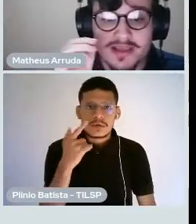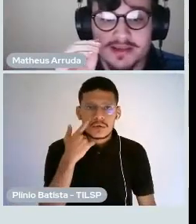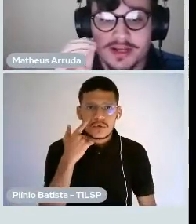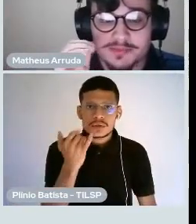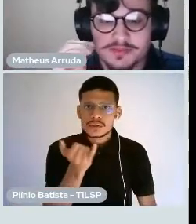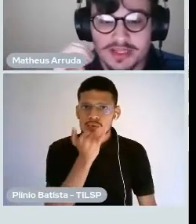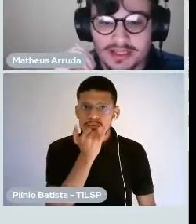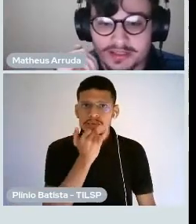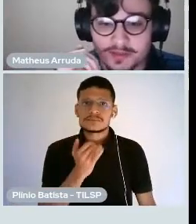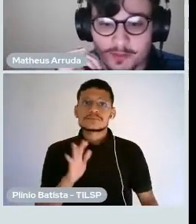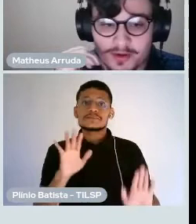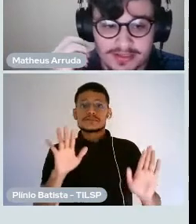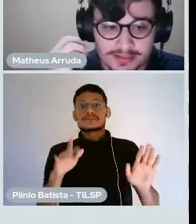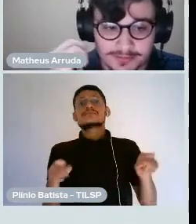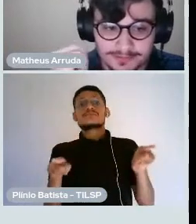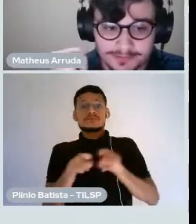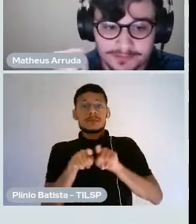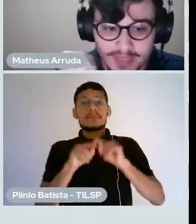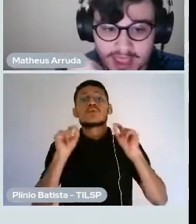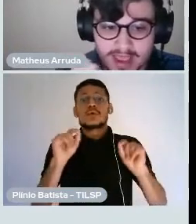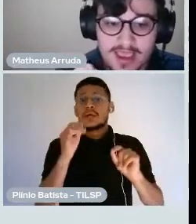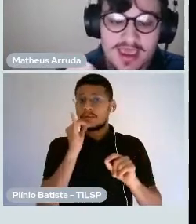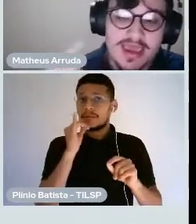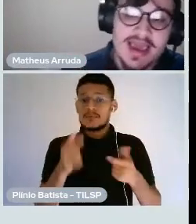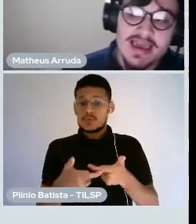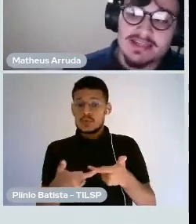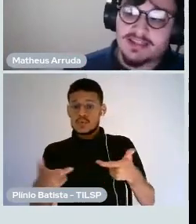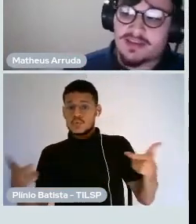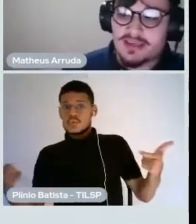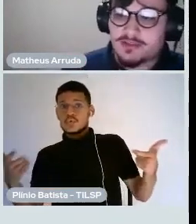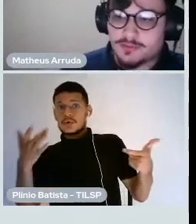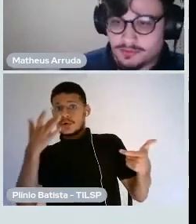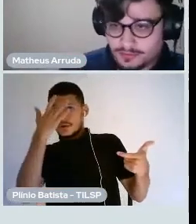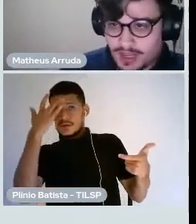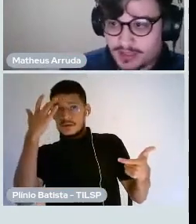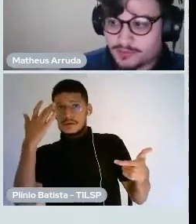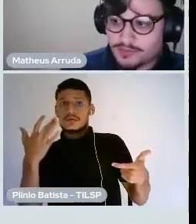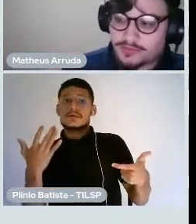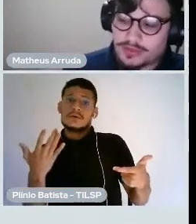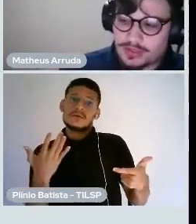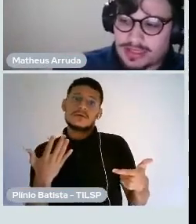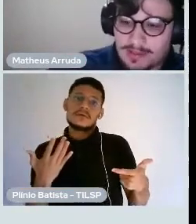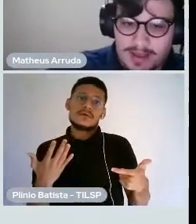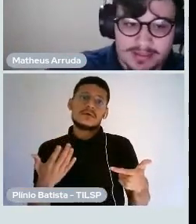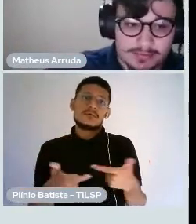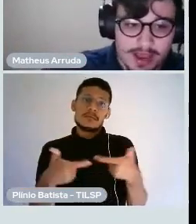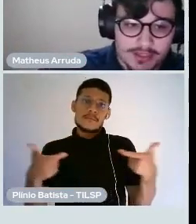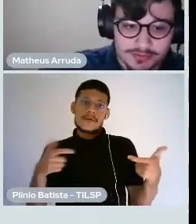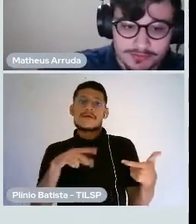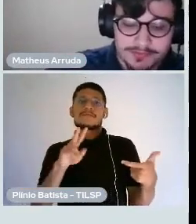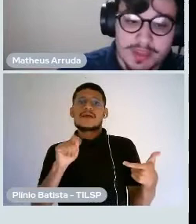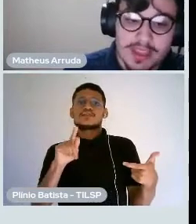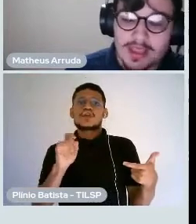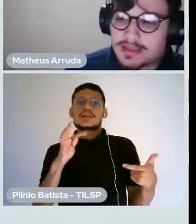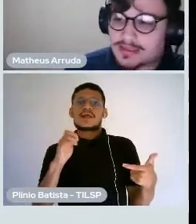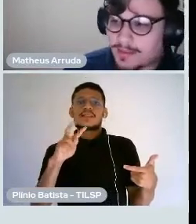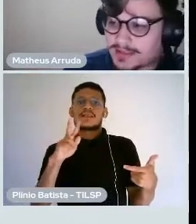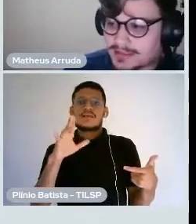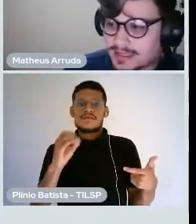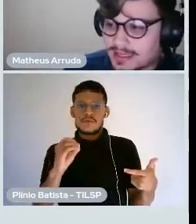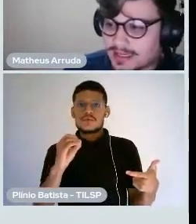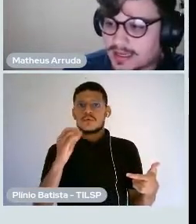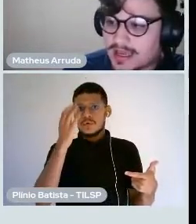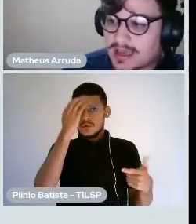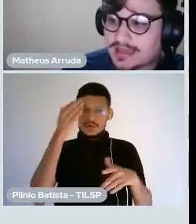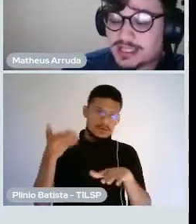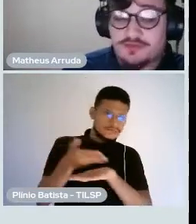em consequência ao crescimento vegetativo da população, tá? E aí isso dentro, nessa parte de baixo, nessa